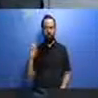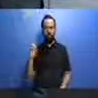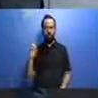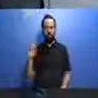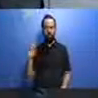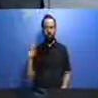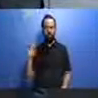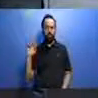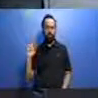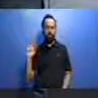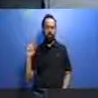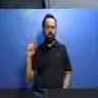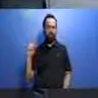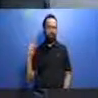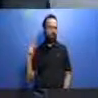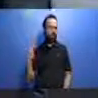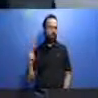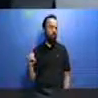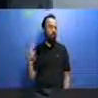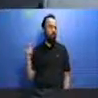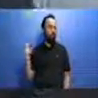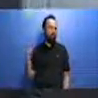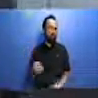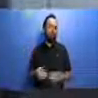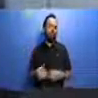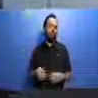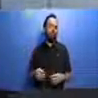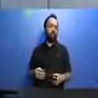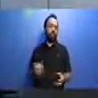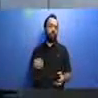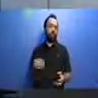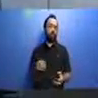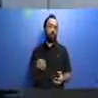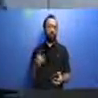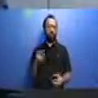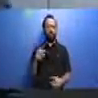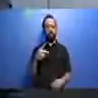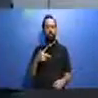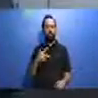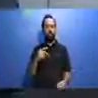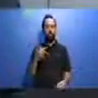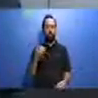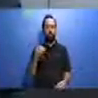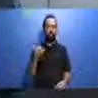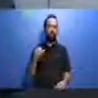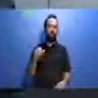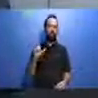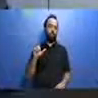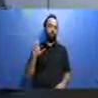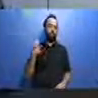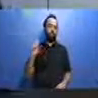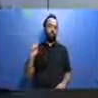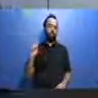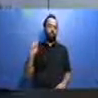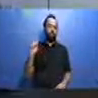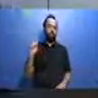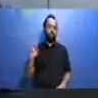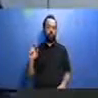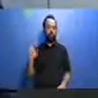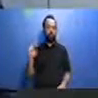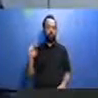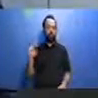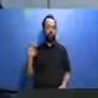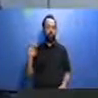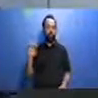Próximo grupo de animais, os plateumintos. Plate significa prato ou achatado. Euminto